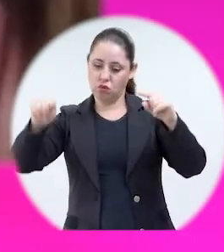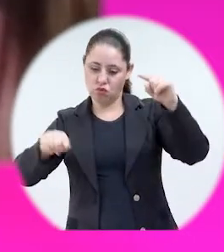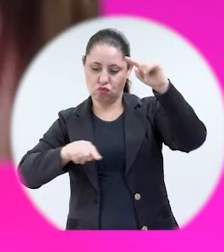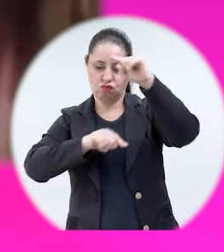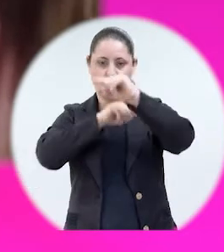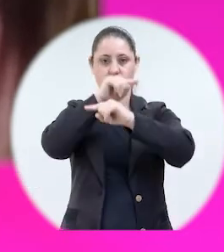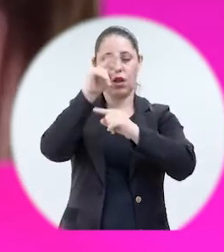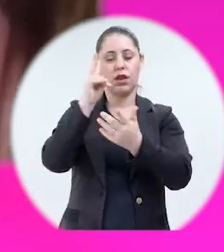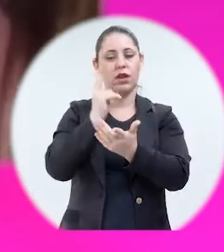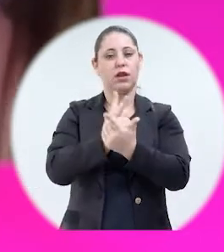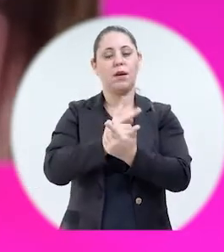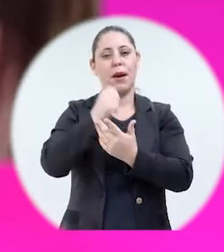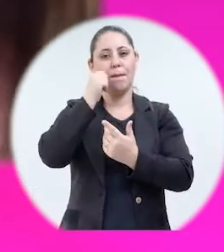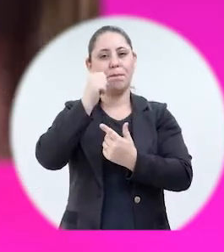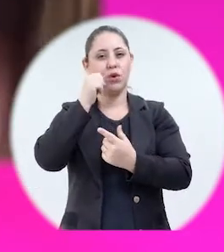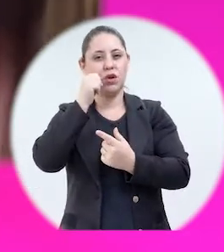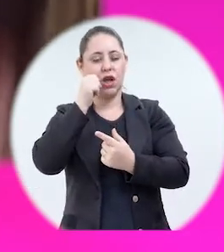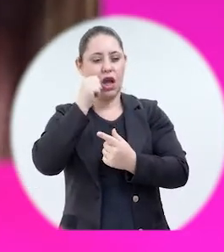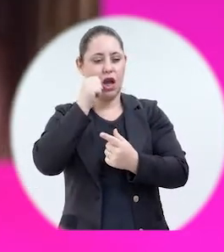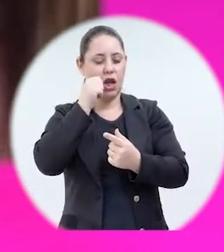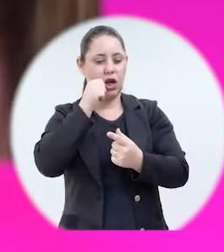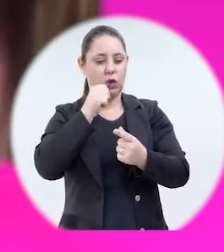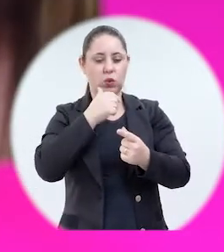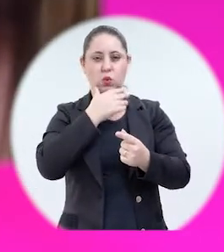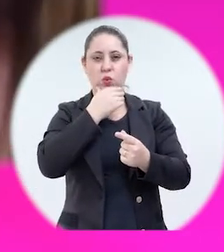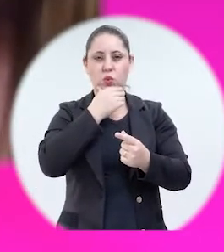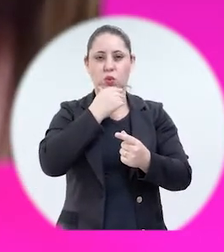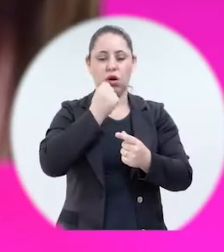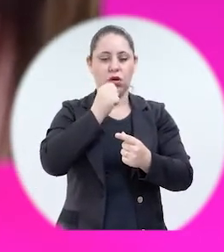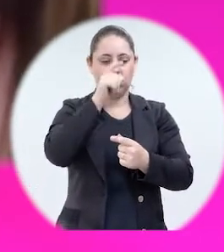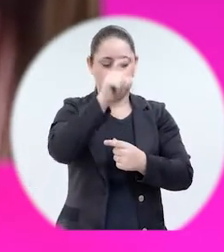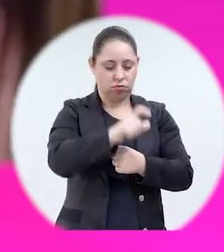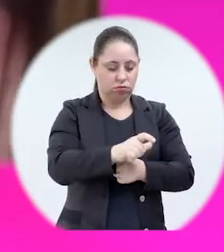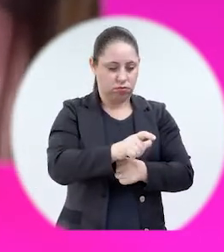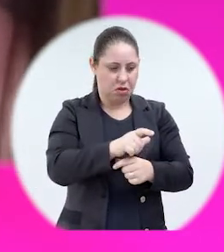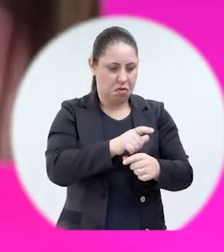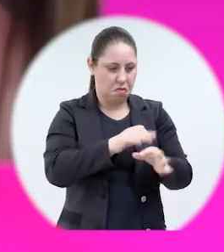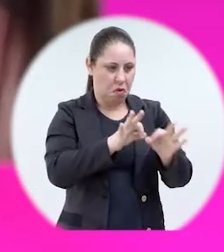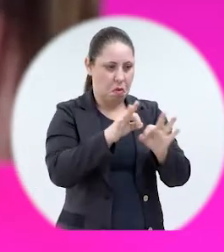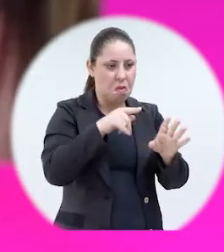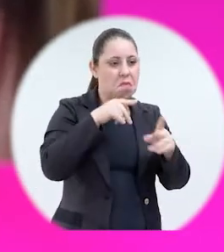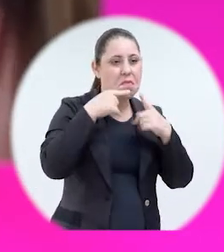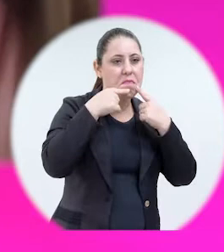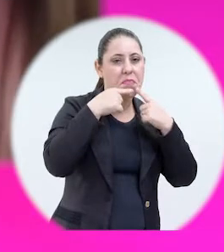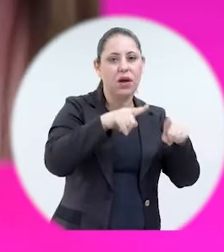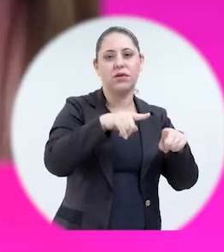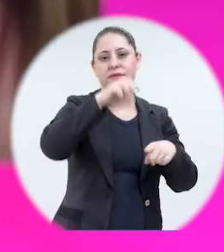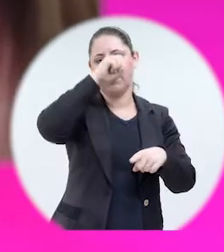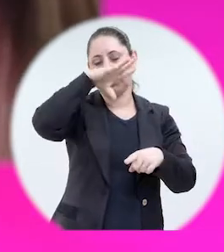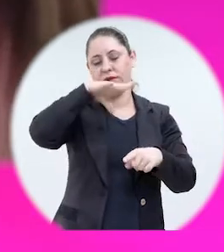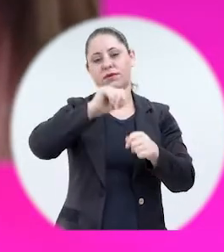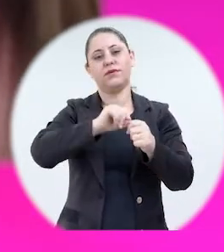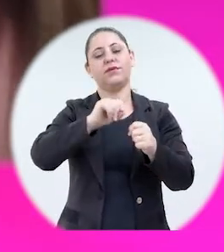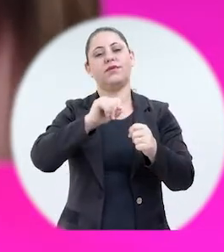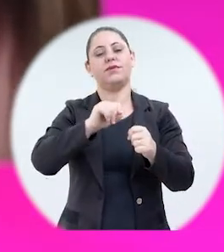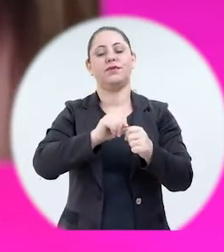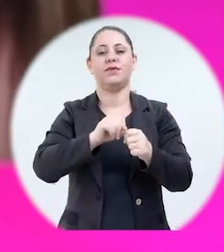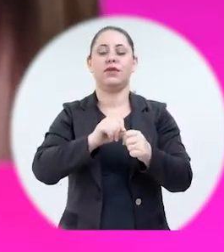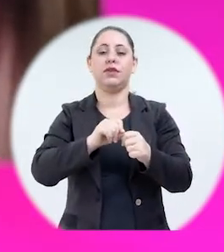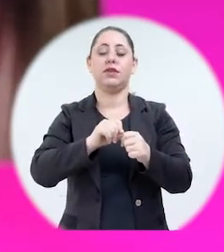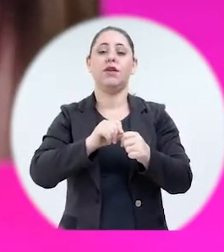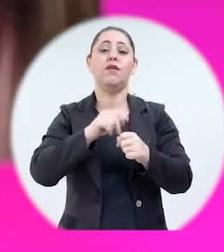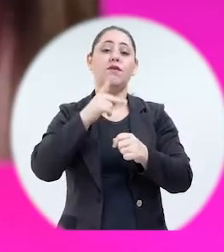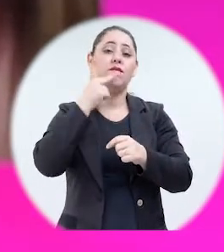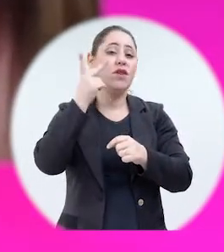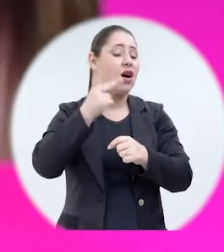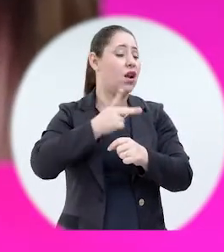né? Esse homem, ele manipula tanto essa mulher, que ao mesmo tempo que ele faz toda essa violência,